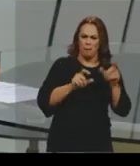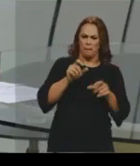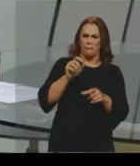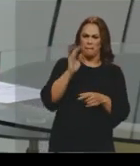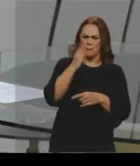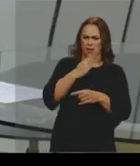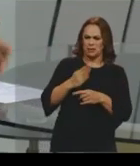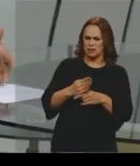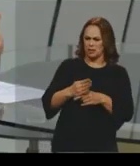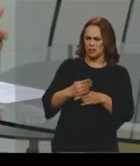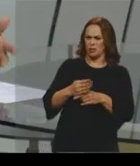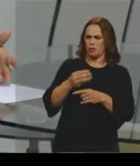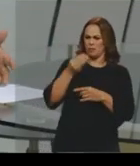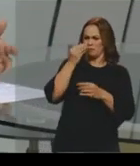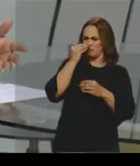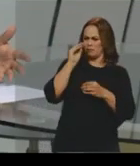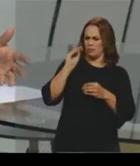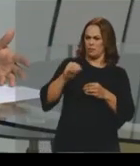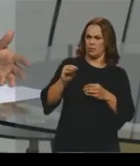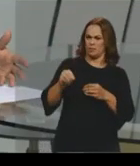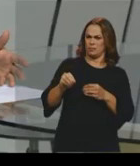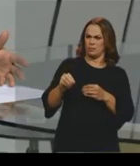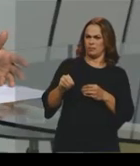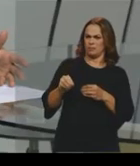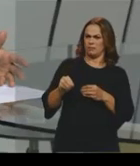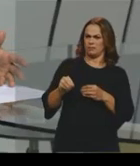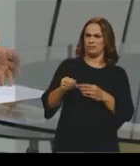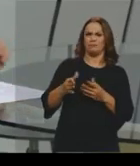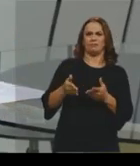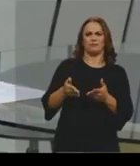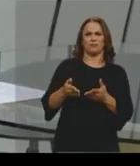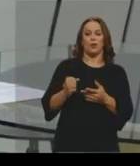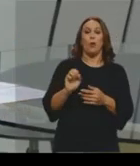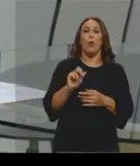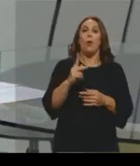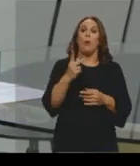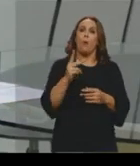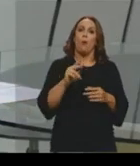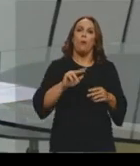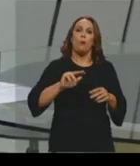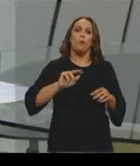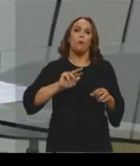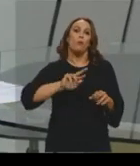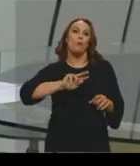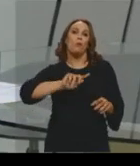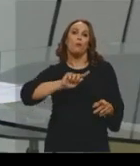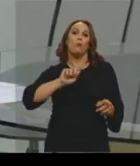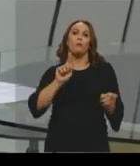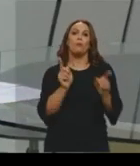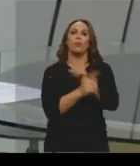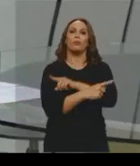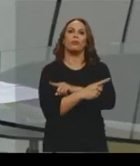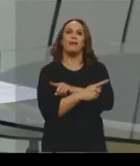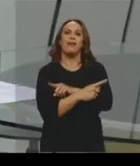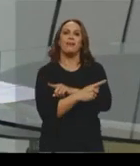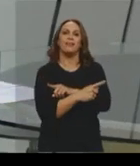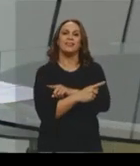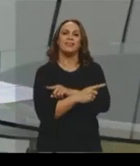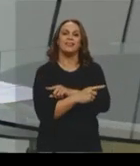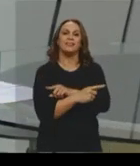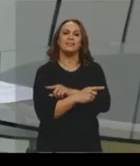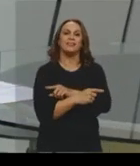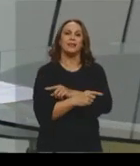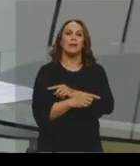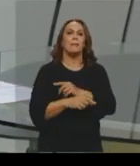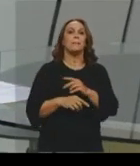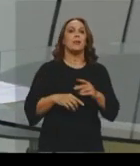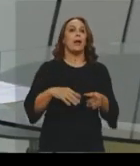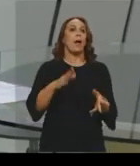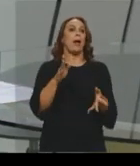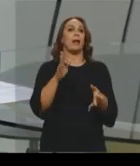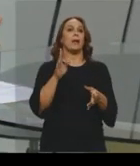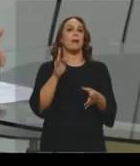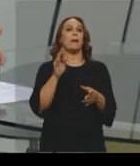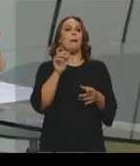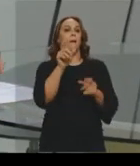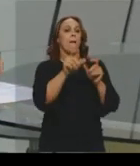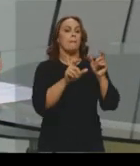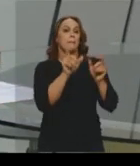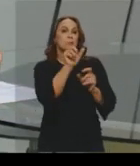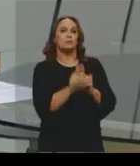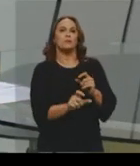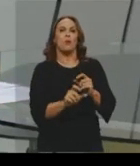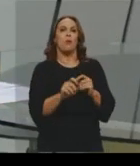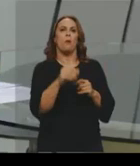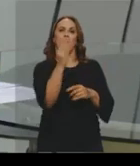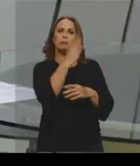para tomar o emprego do europeu. Então, nesse sentido, a xenofobia não é que ela surgiu ali, ela foi